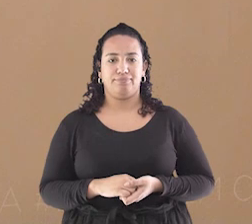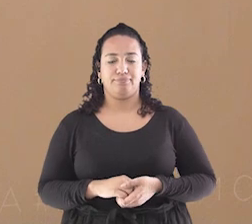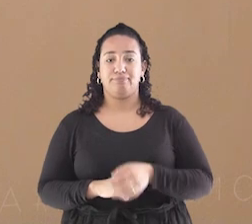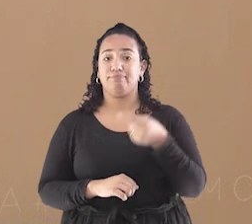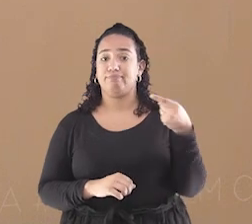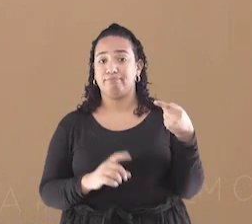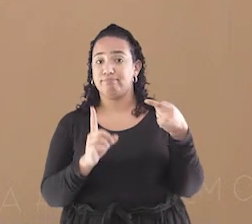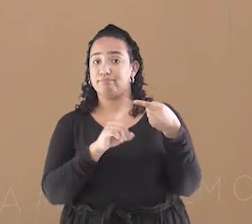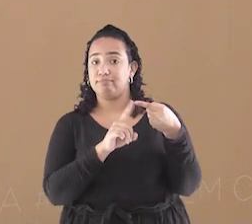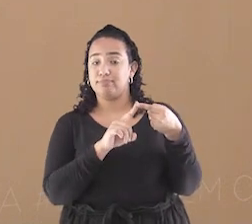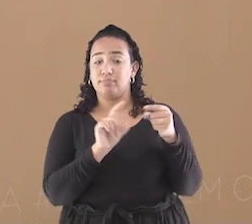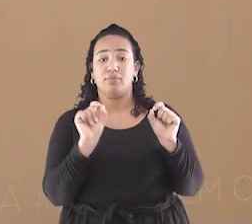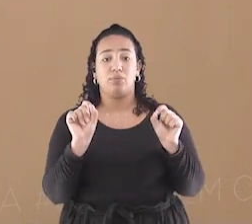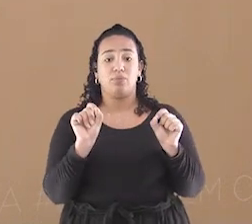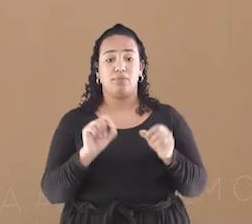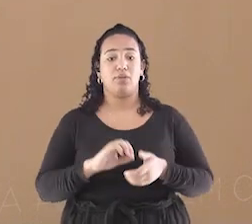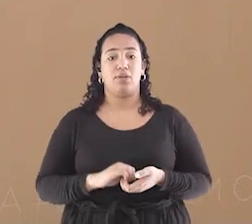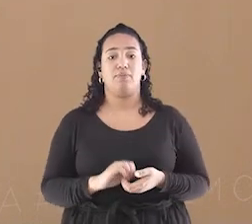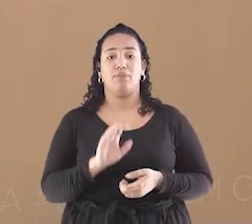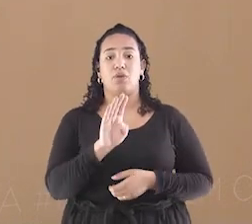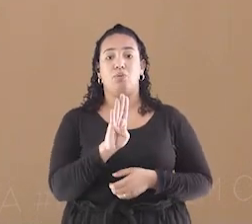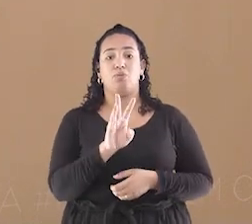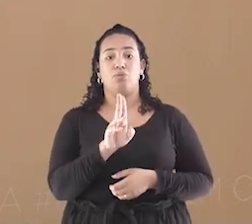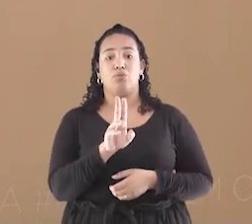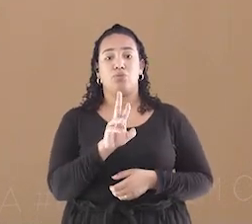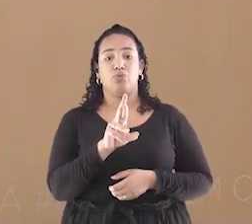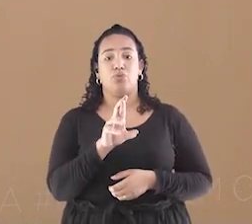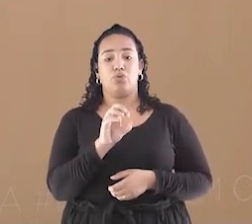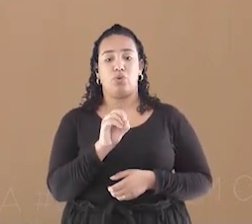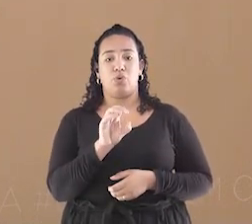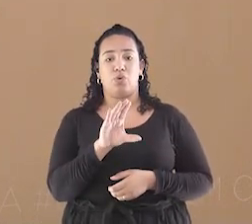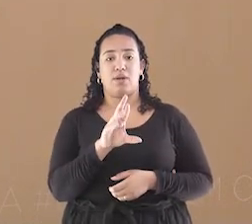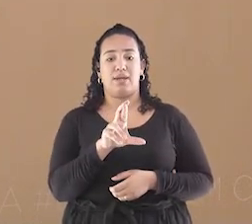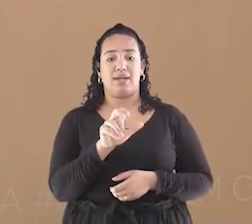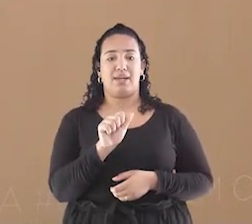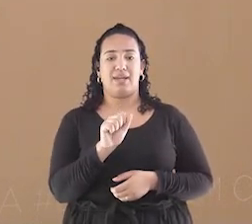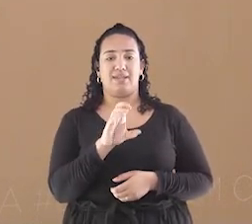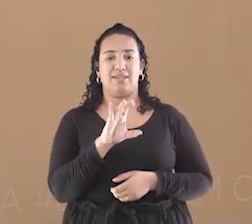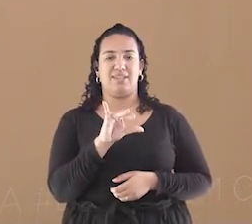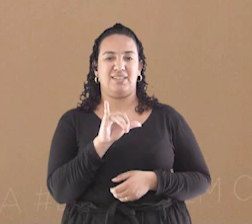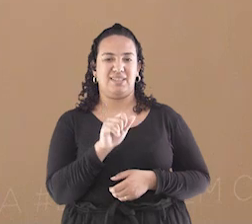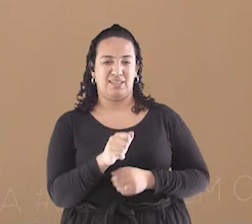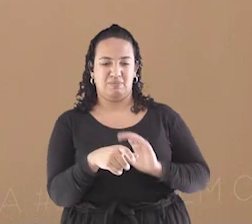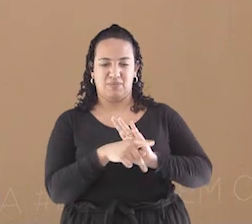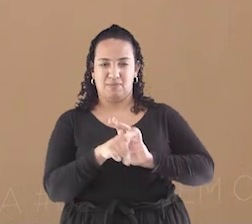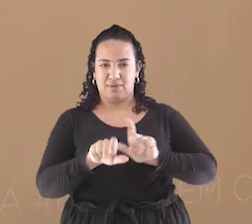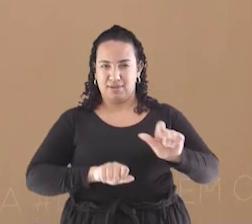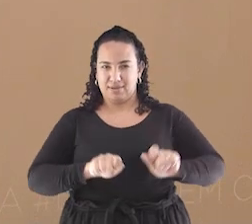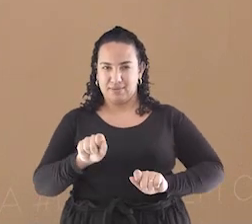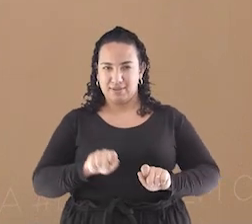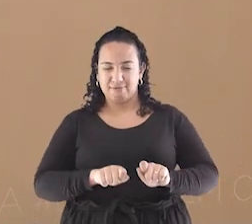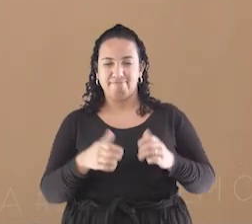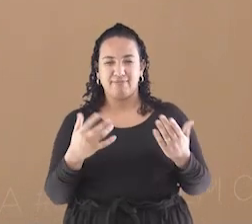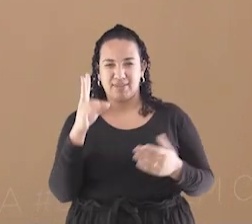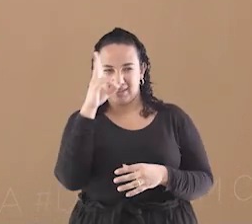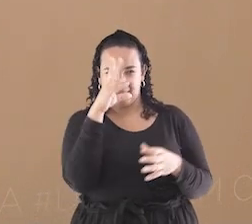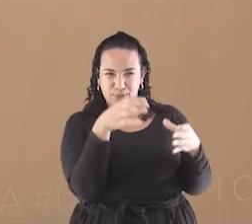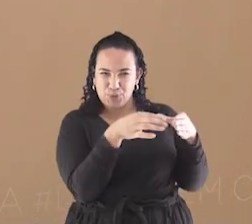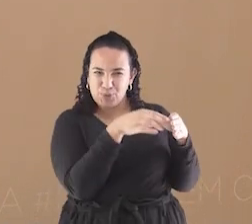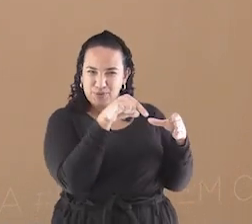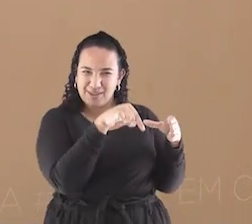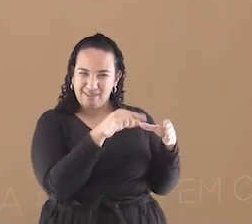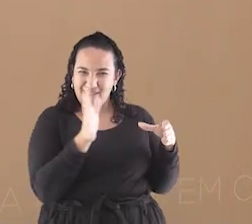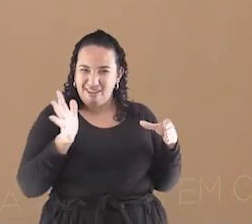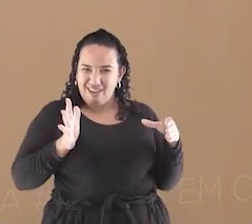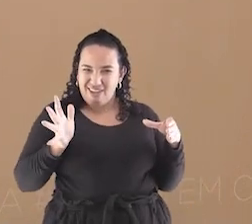primeira característica é a burocracia administrativa. Lembra da nobreza que ganhou alguns cargos dentro do Estado? Então, eles passaram